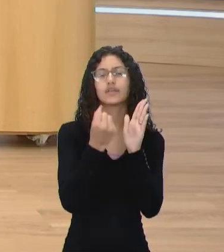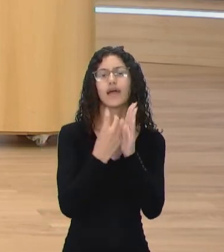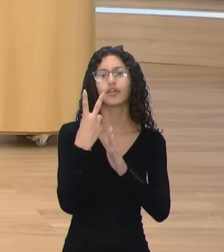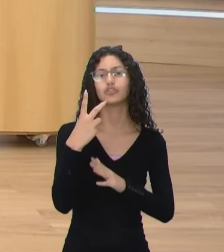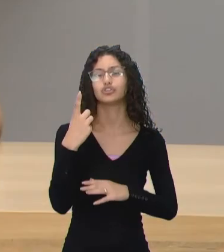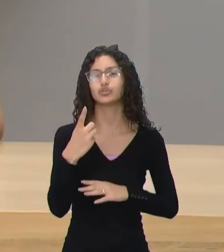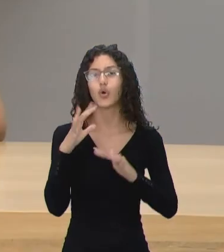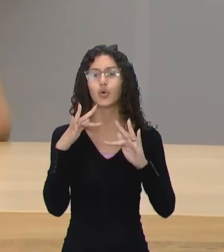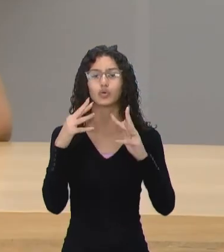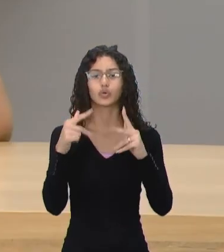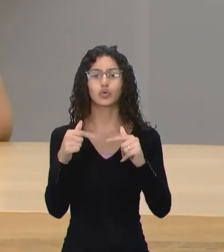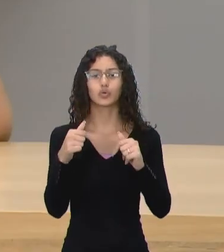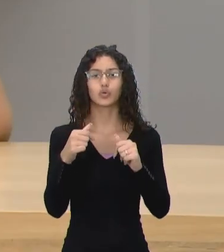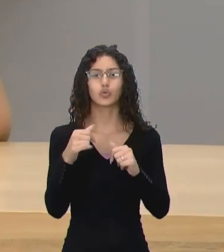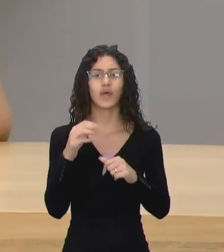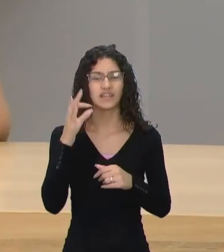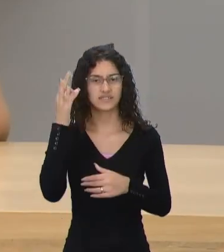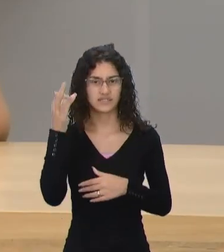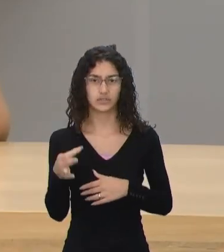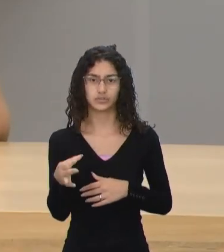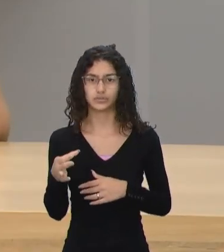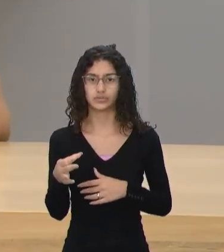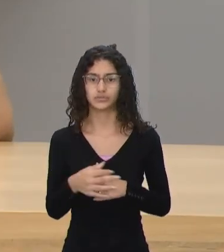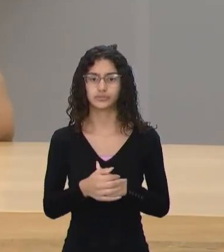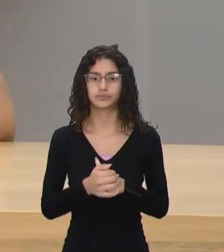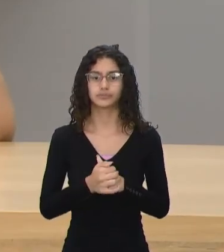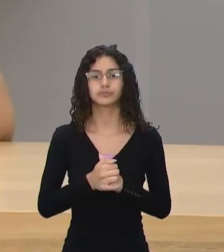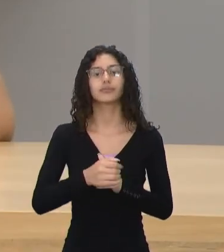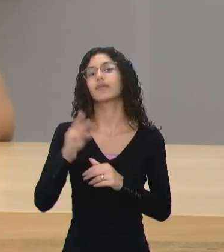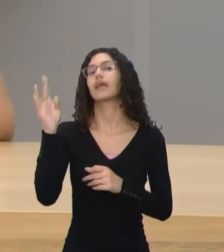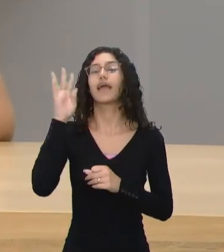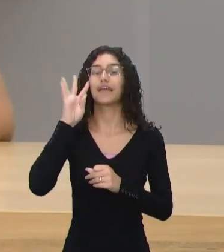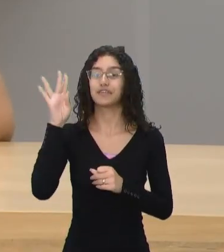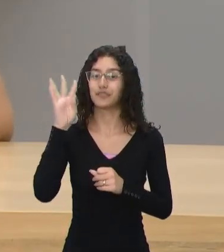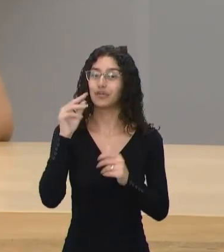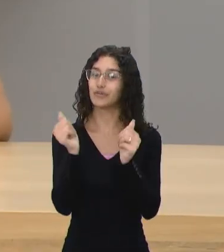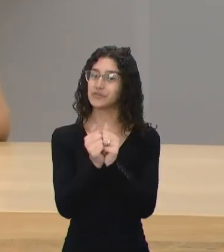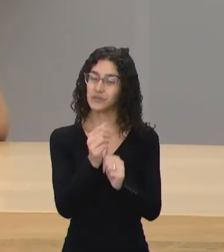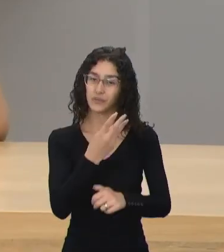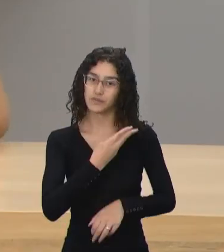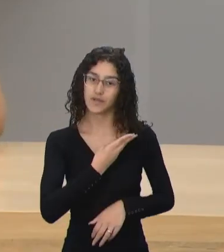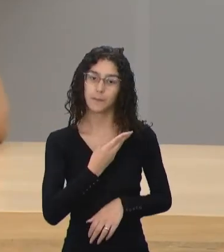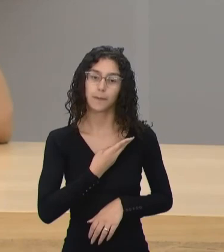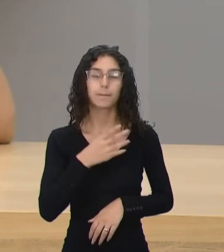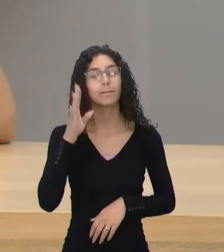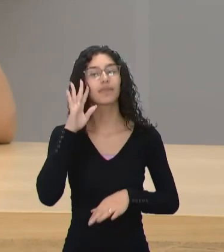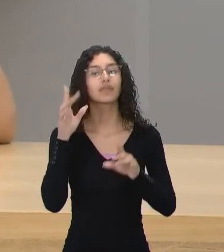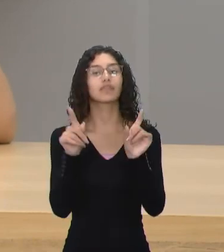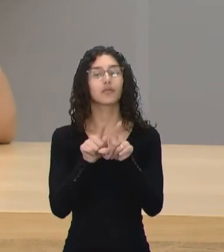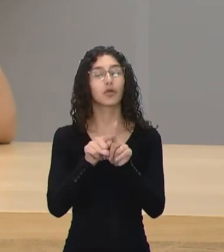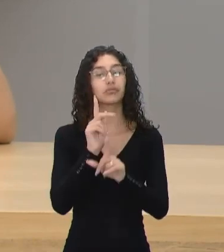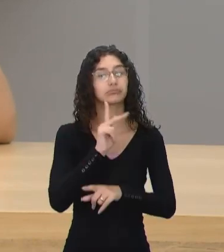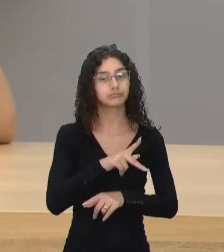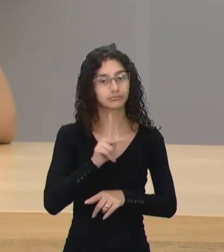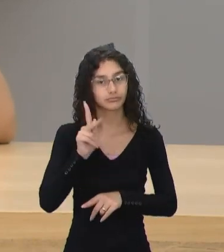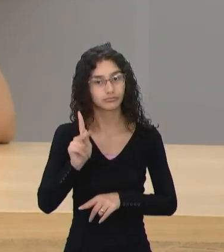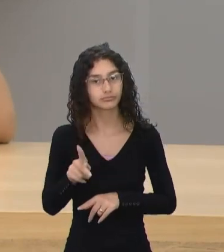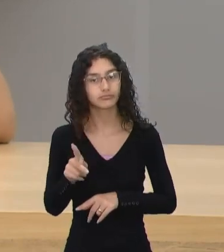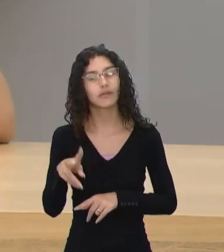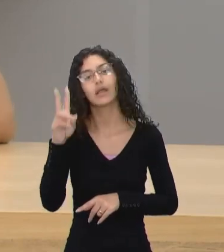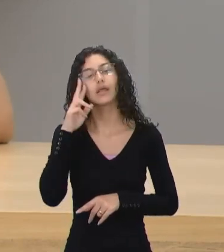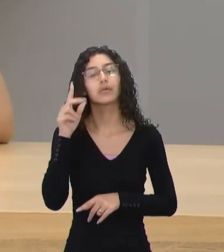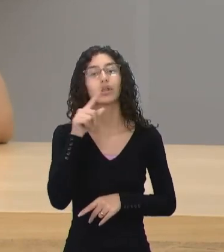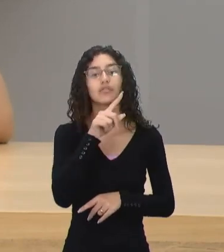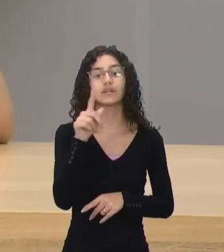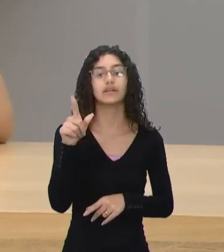tudo isso é válido? Reflitam com os seus amigos, reflitam com os professores, lembrando